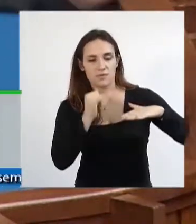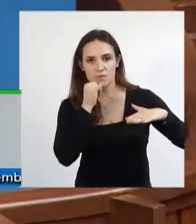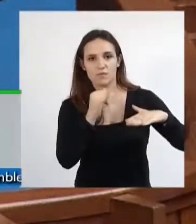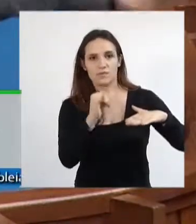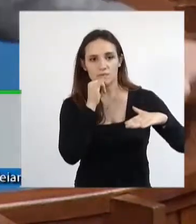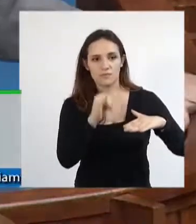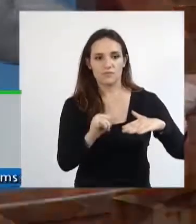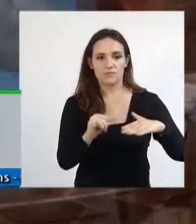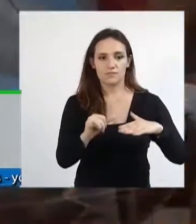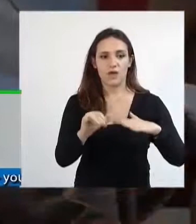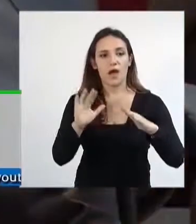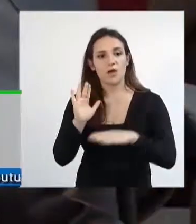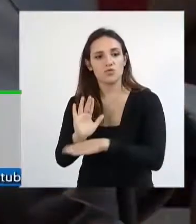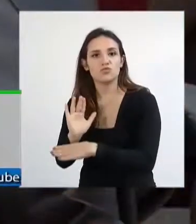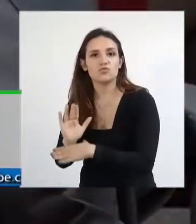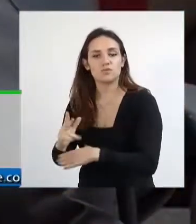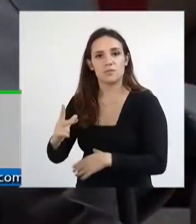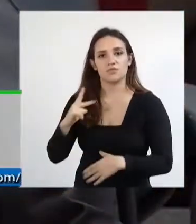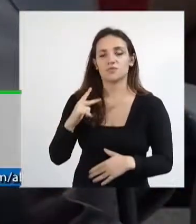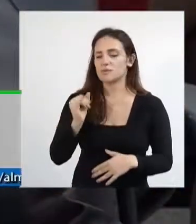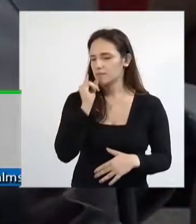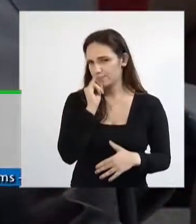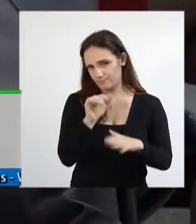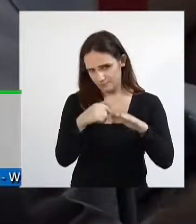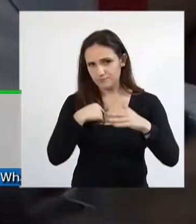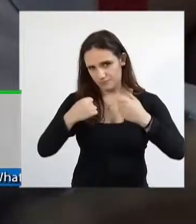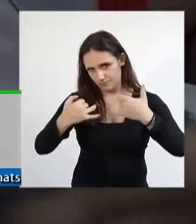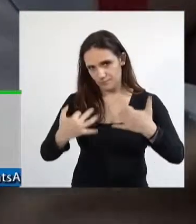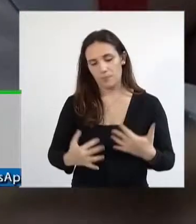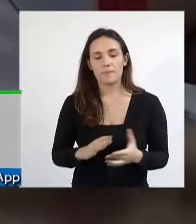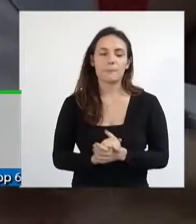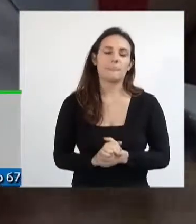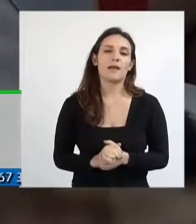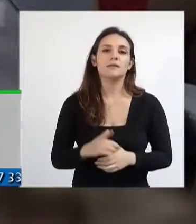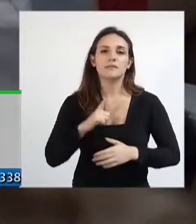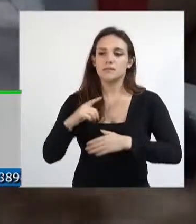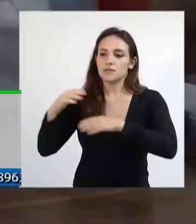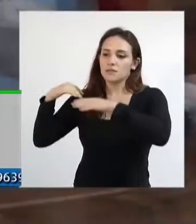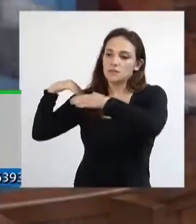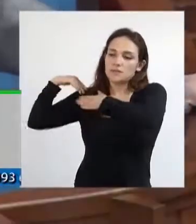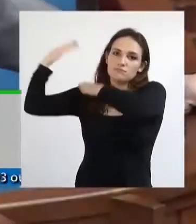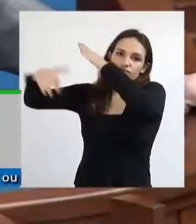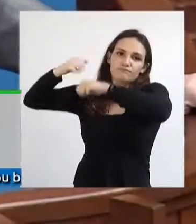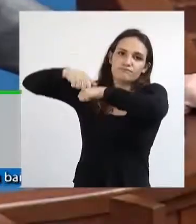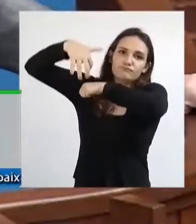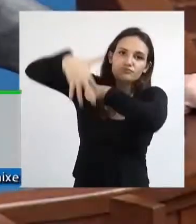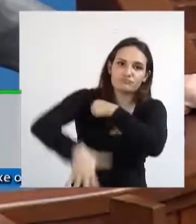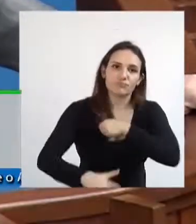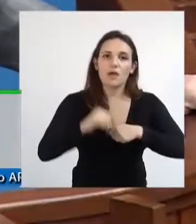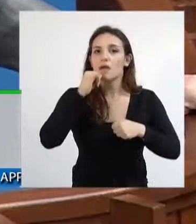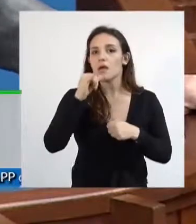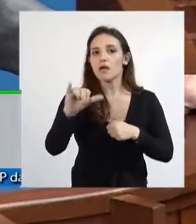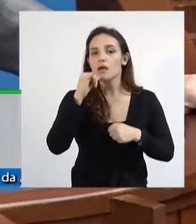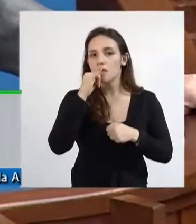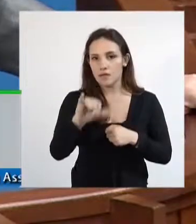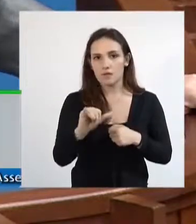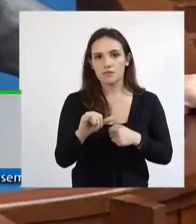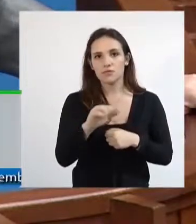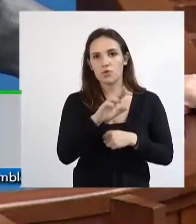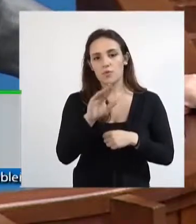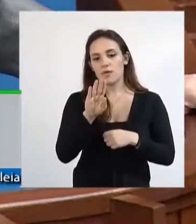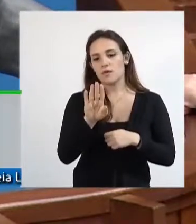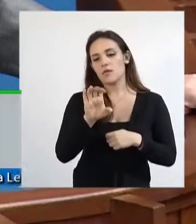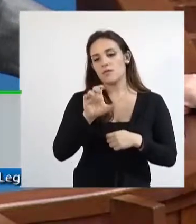E vamos imaginar a hipótese da usina de Belo Monte. A ANEEL autoriza, aqui eu vou dar um